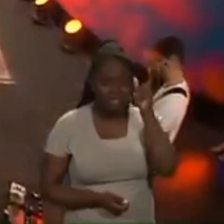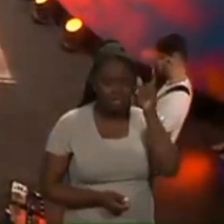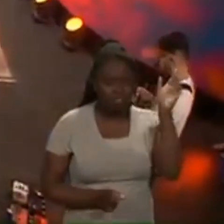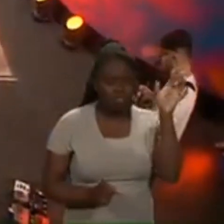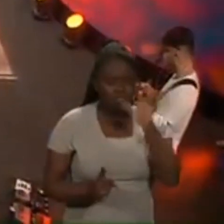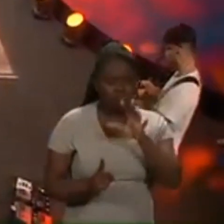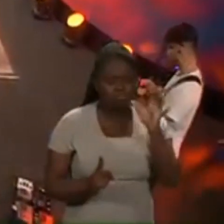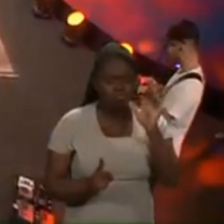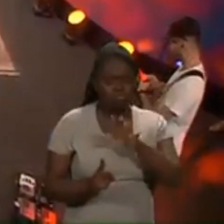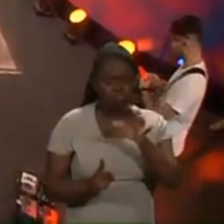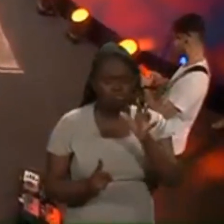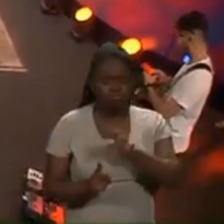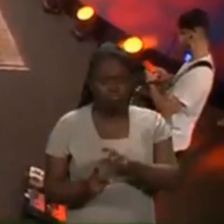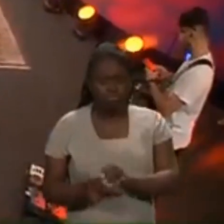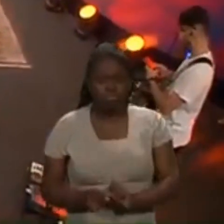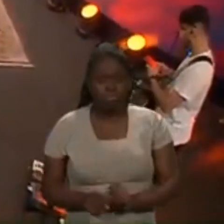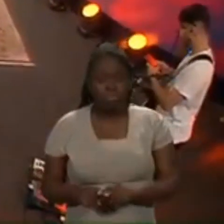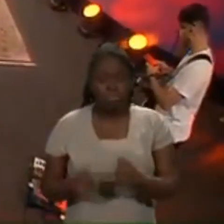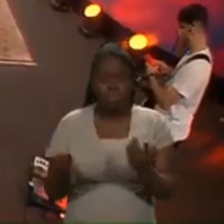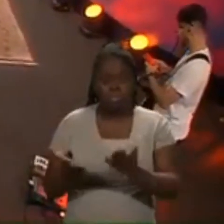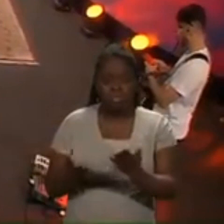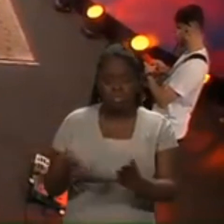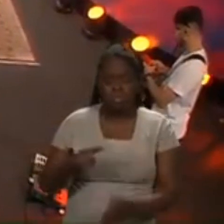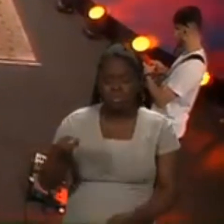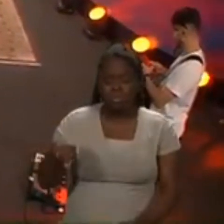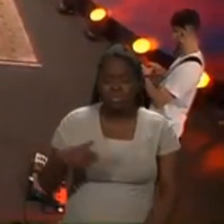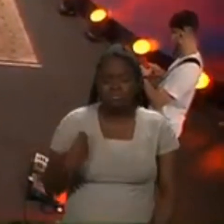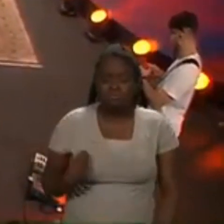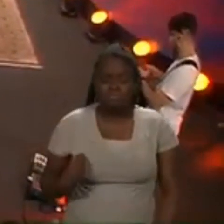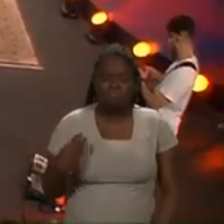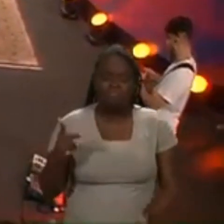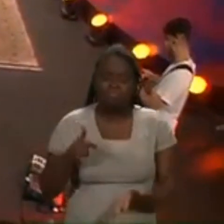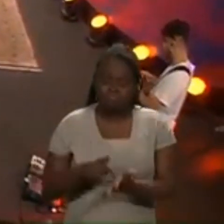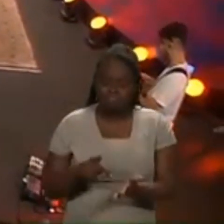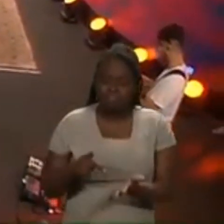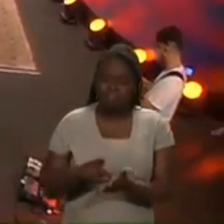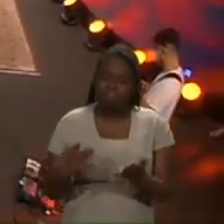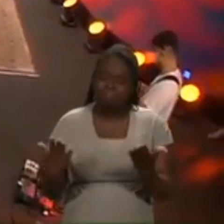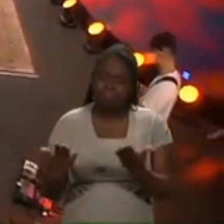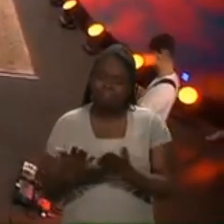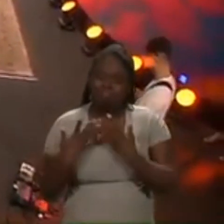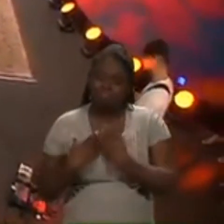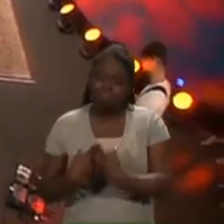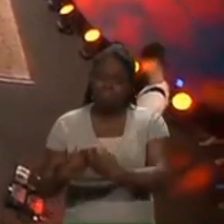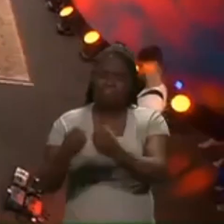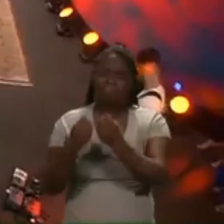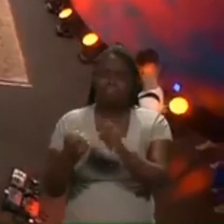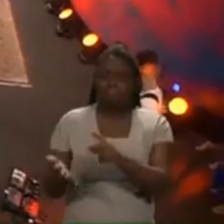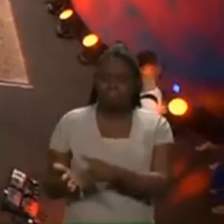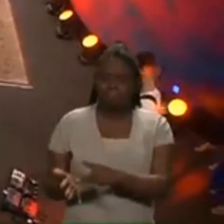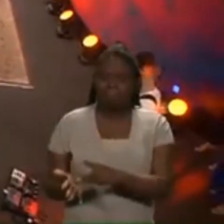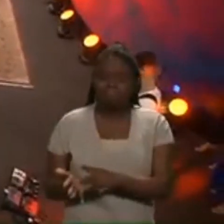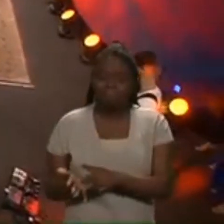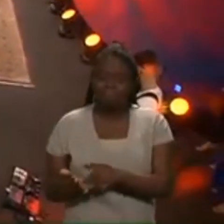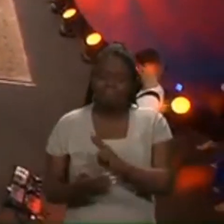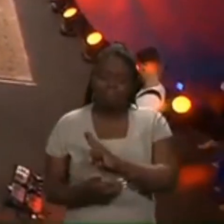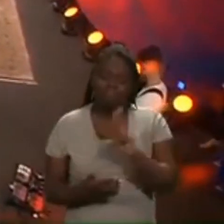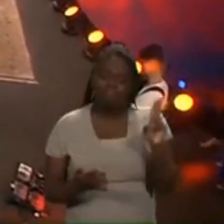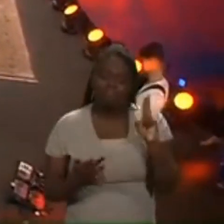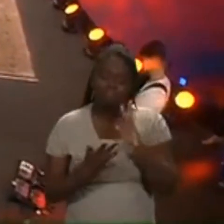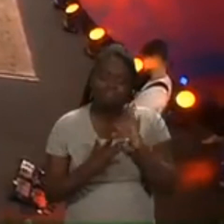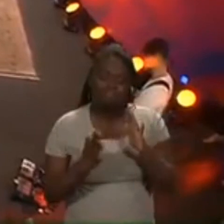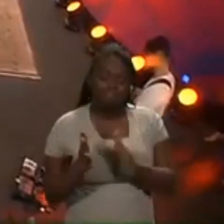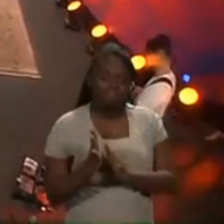Lagoinha. Foram muitos milagres ao longo desses 50 anos, mas